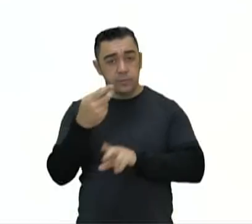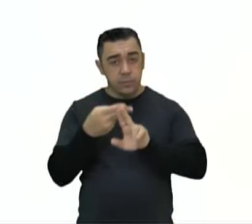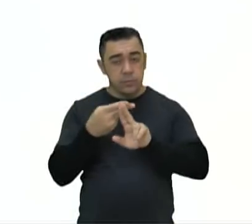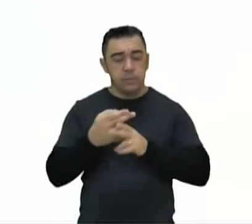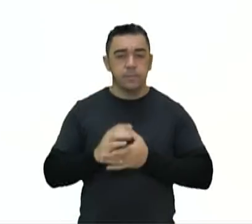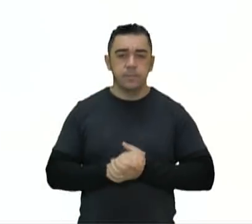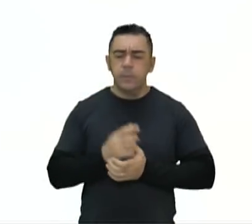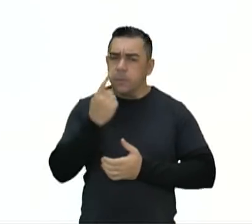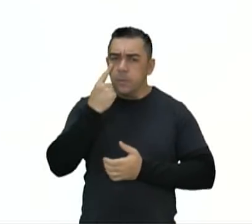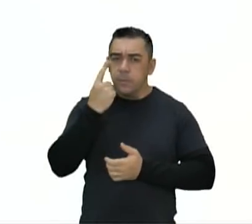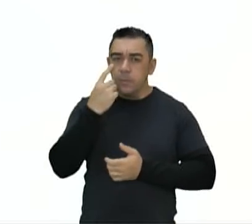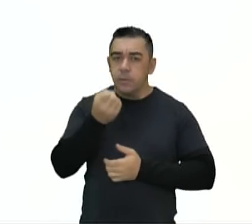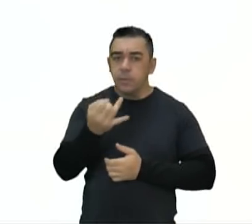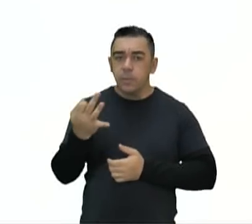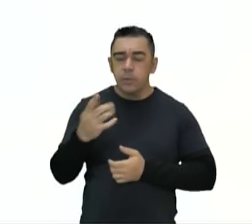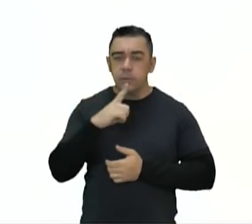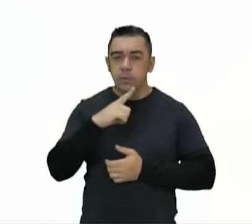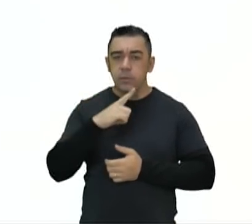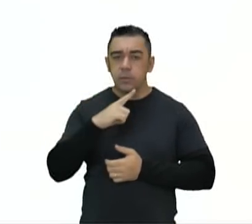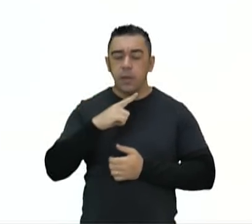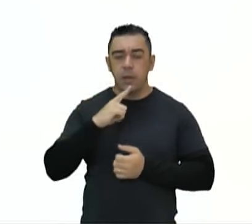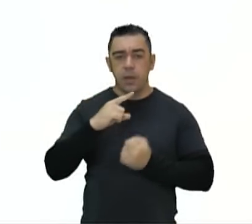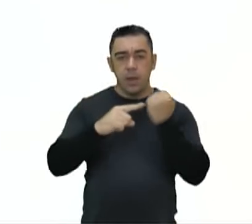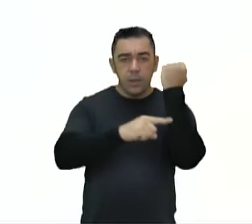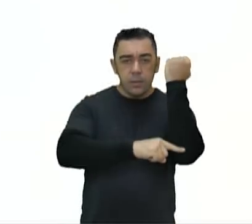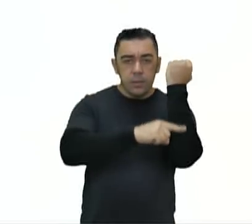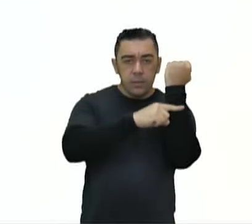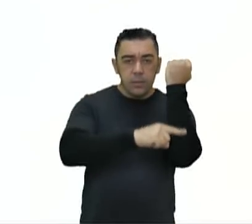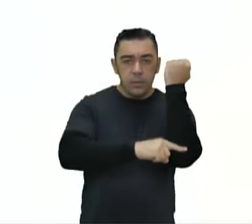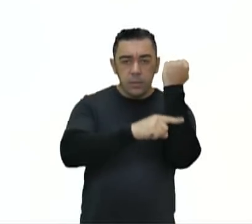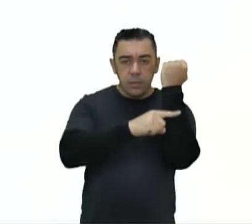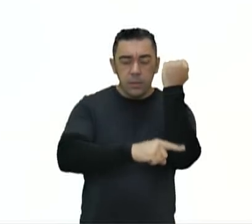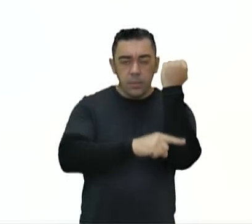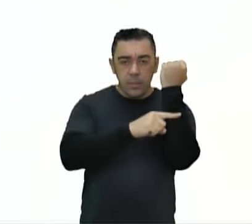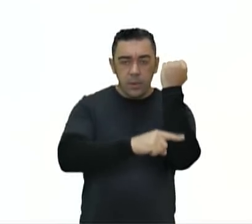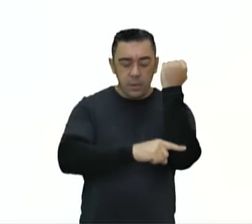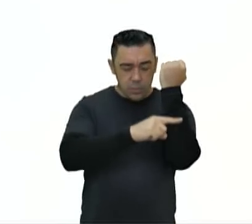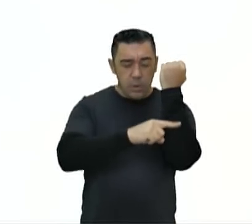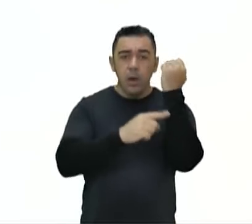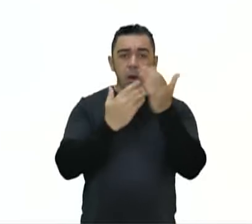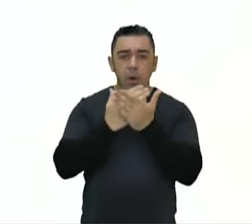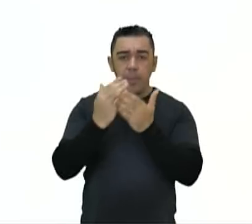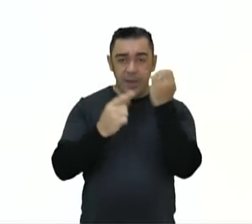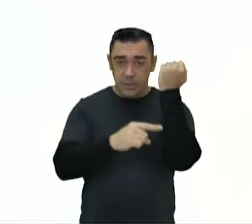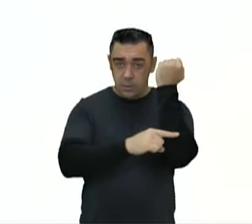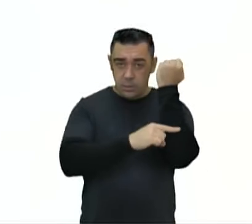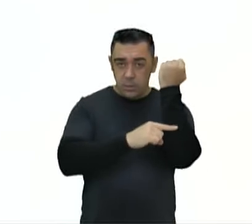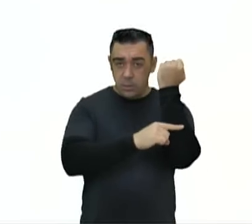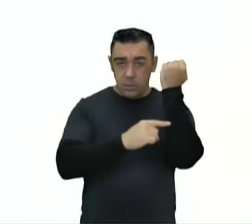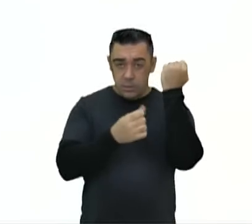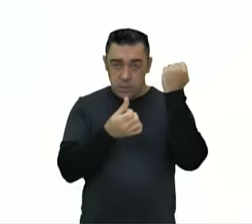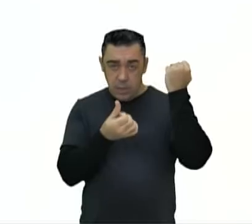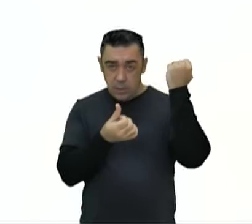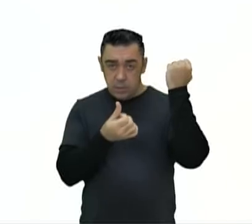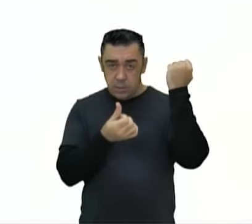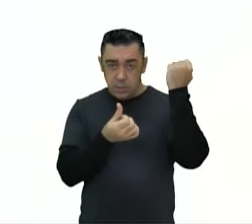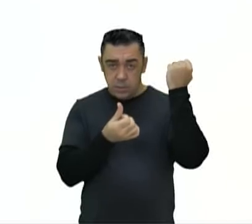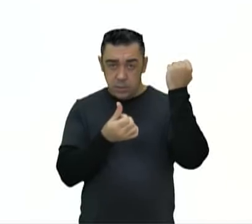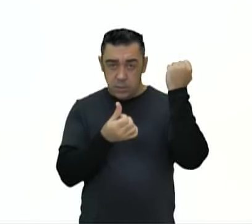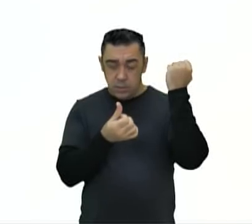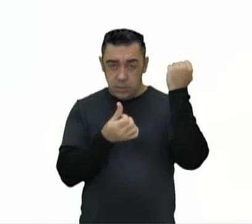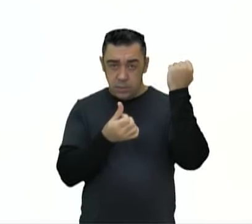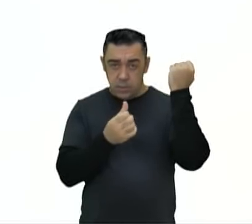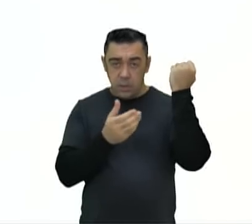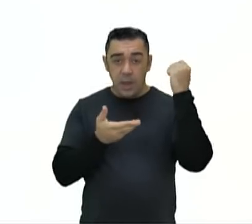a medida da temperatura começa em 6 graus Celsius. Aqui tem a observação, acima de